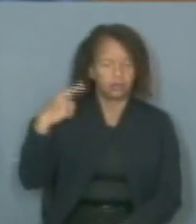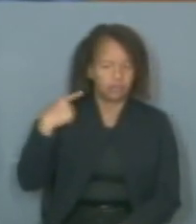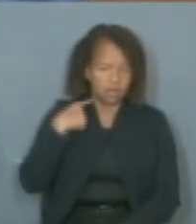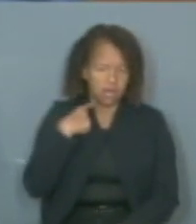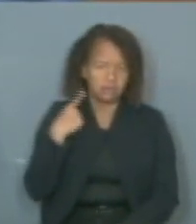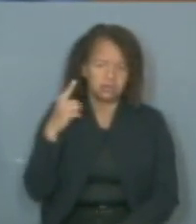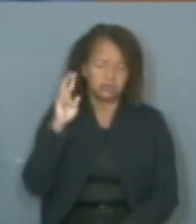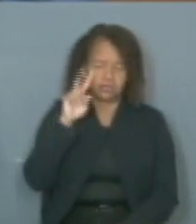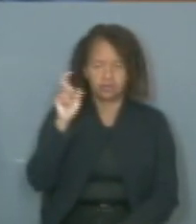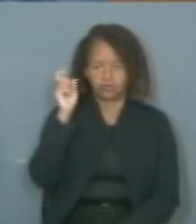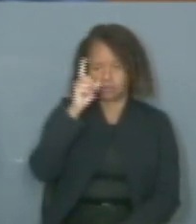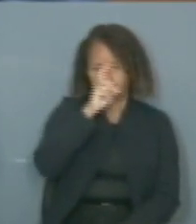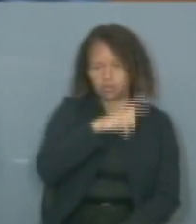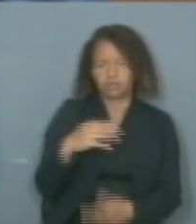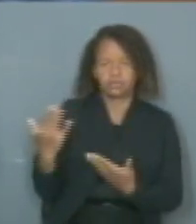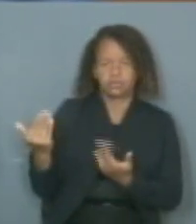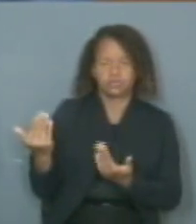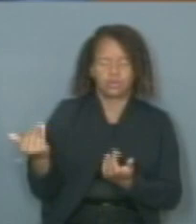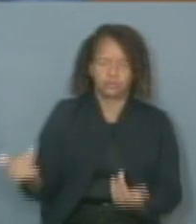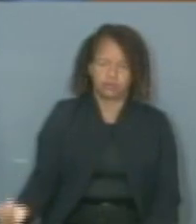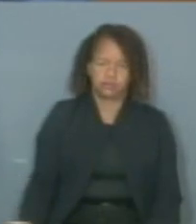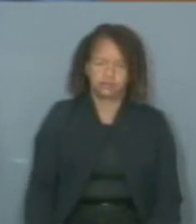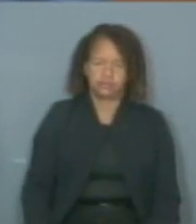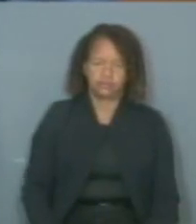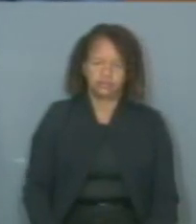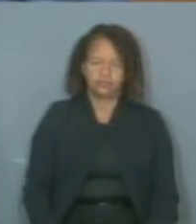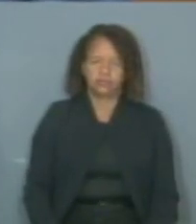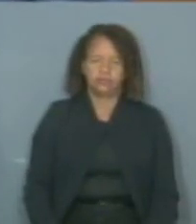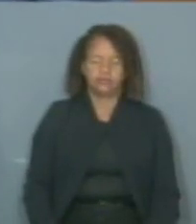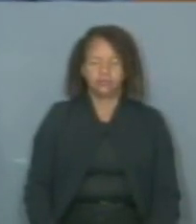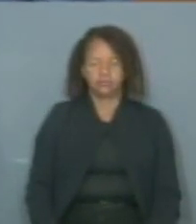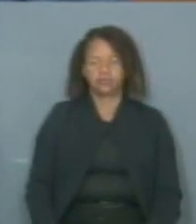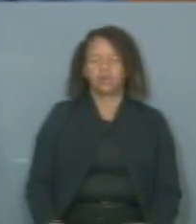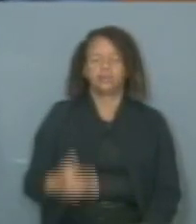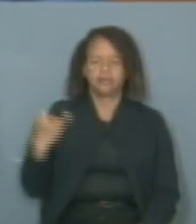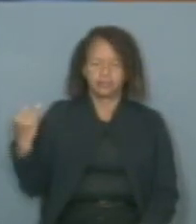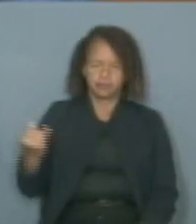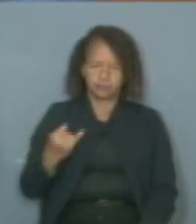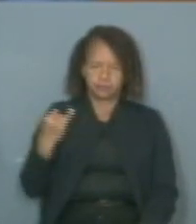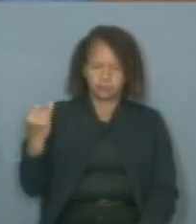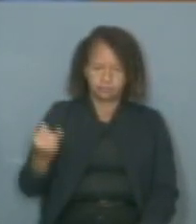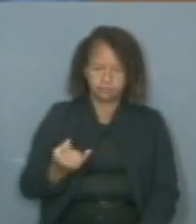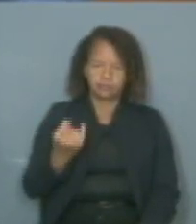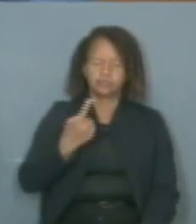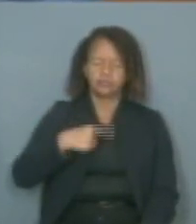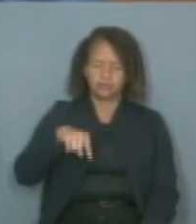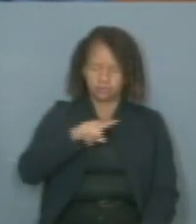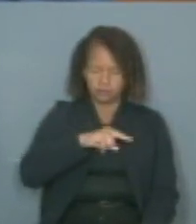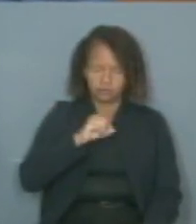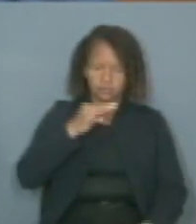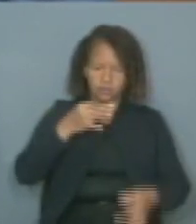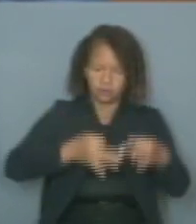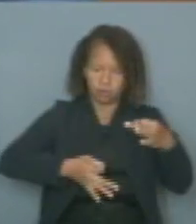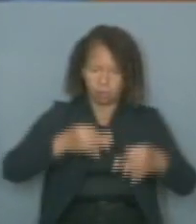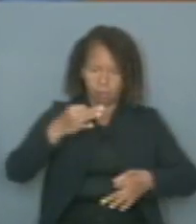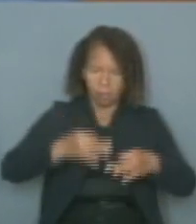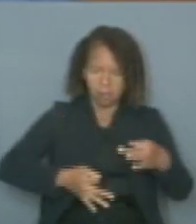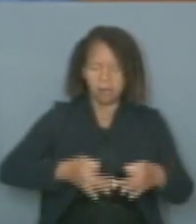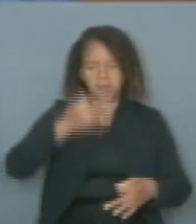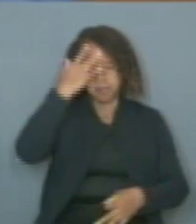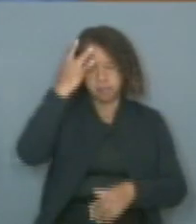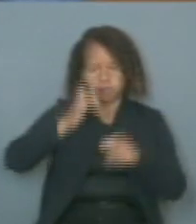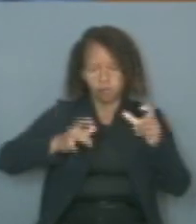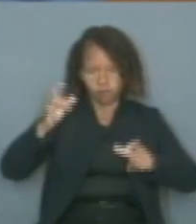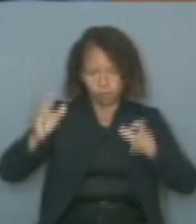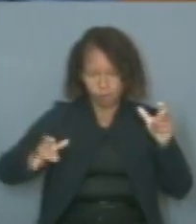grande dificuldade hoje dos jovens advogados. Então, é uma carreira tão importante, porque a gente está falando aqui de justiça, de pessoas que